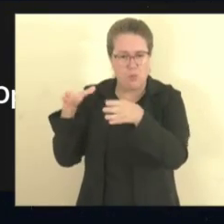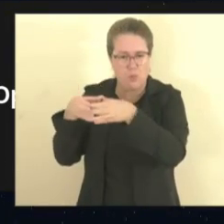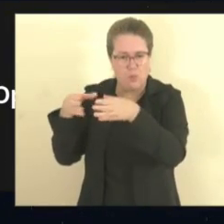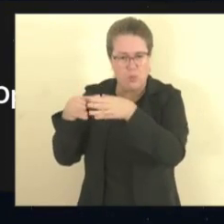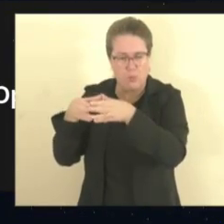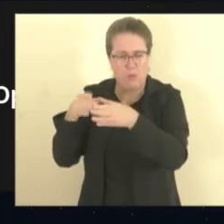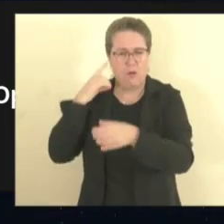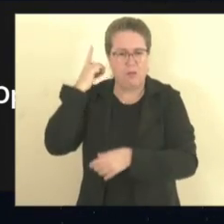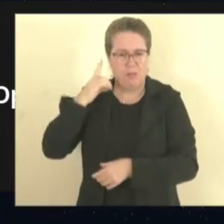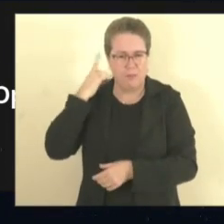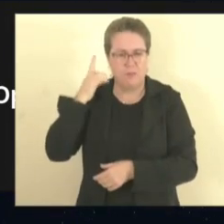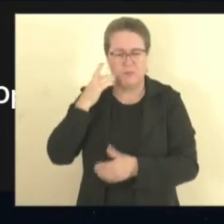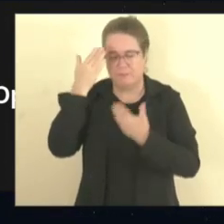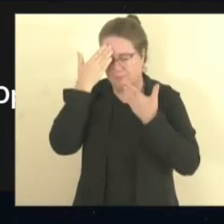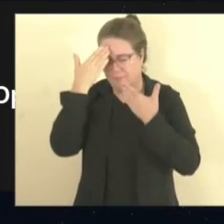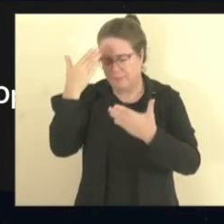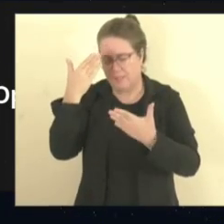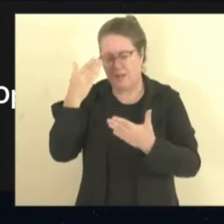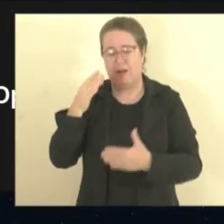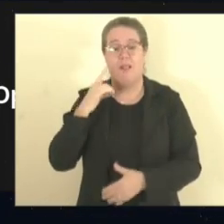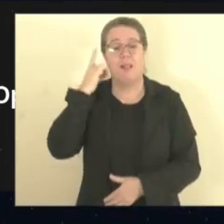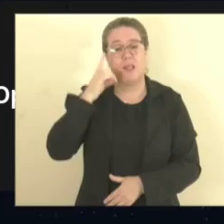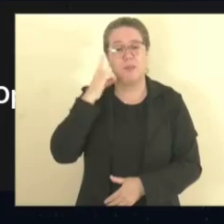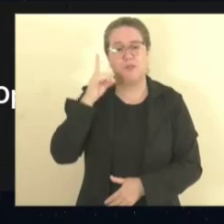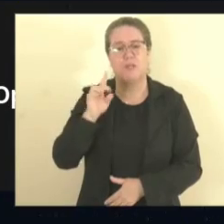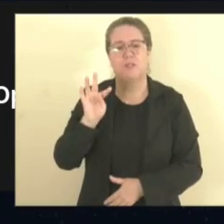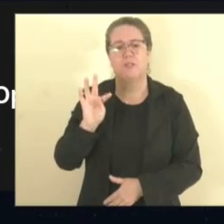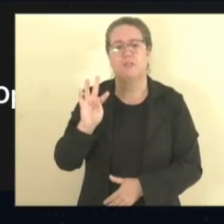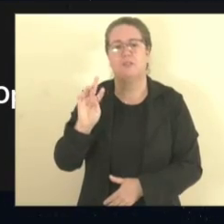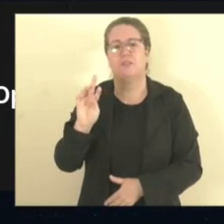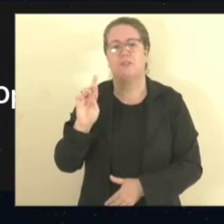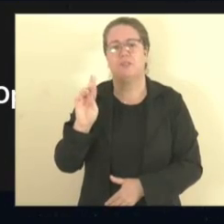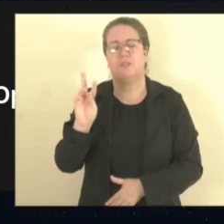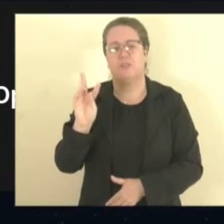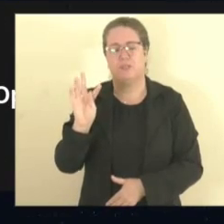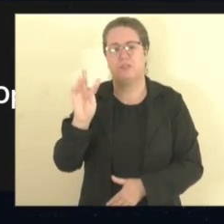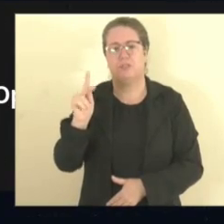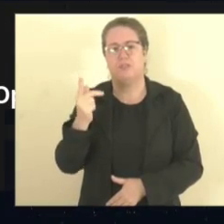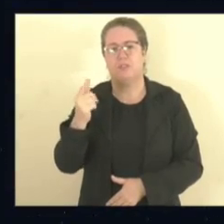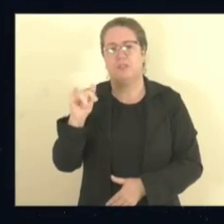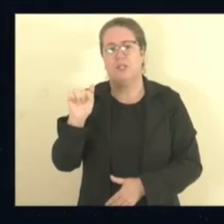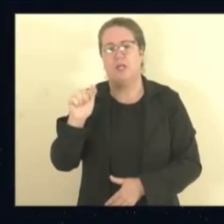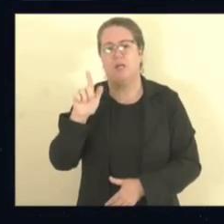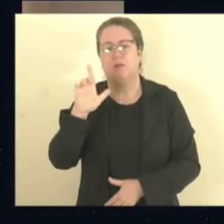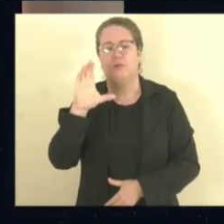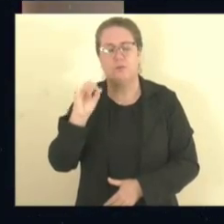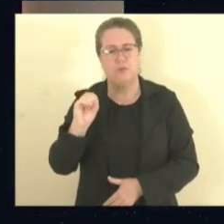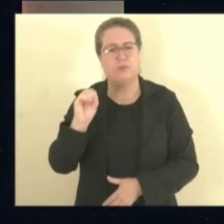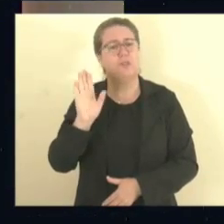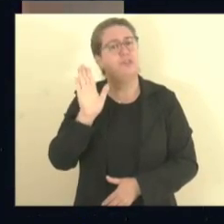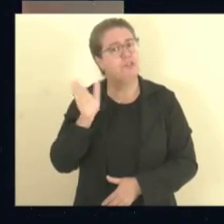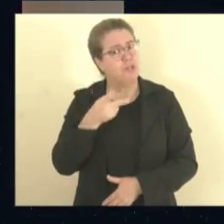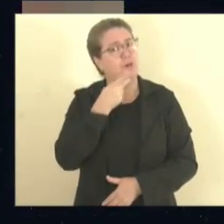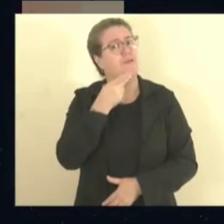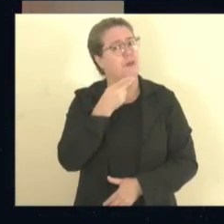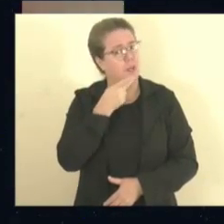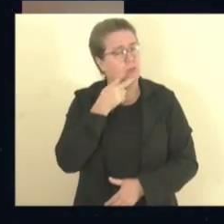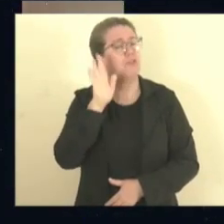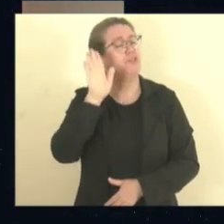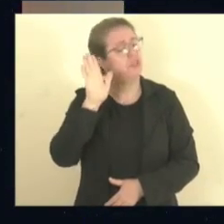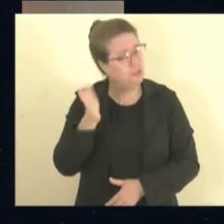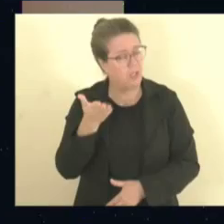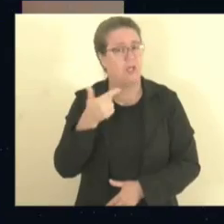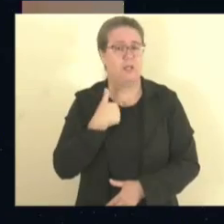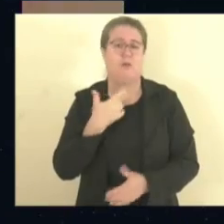obrigado, deputado Dari. Por fim, deputado Thiago, para encerrar a discussão. Deputado Mazinho, o Thiago já falou, e o senhor não me deu a